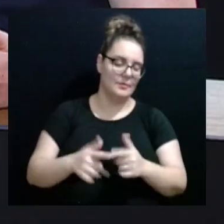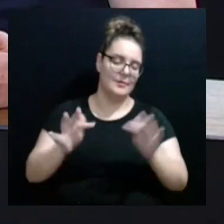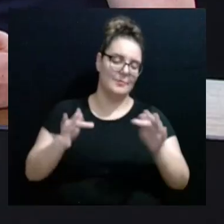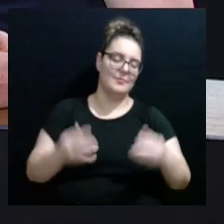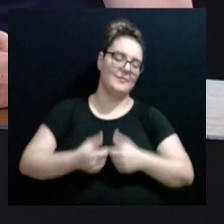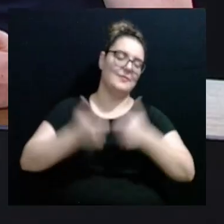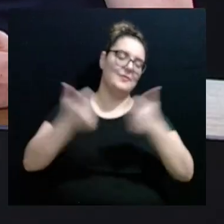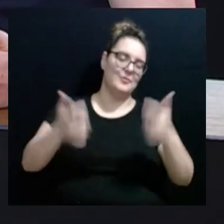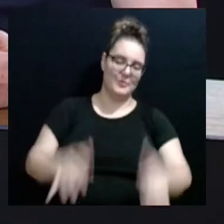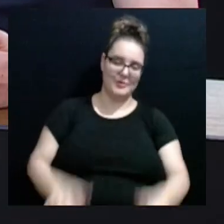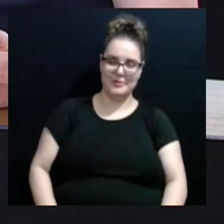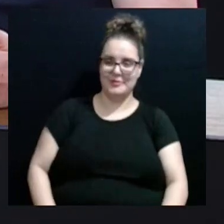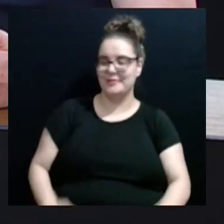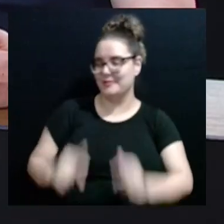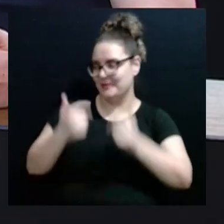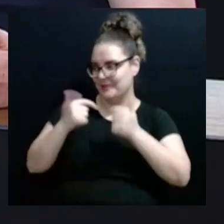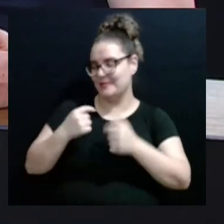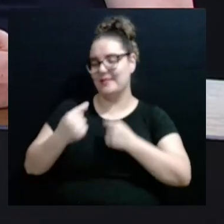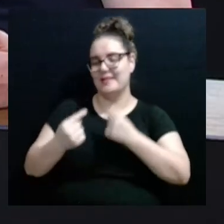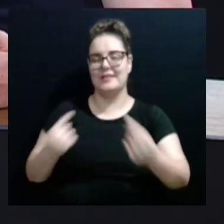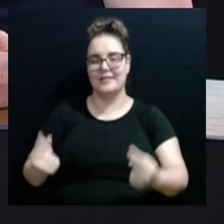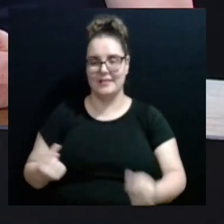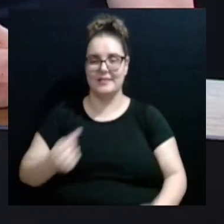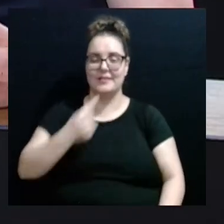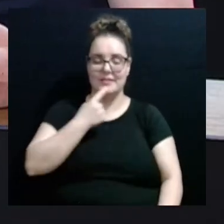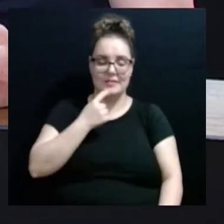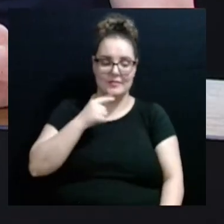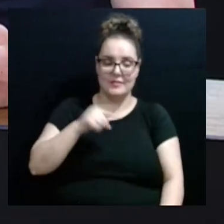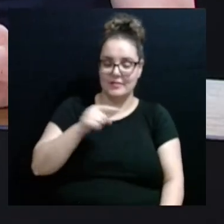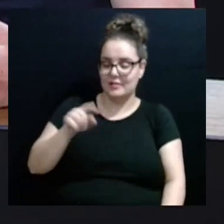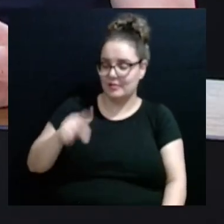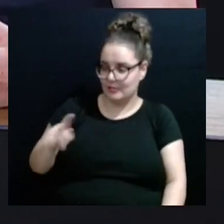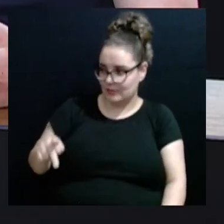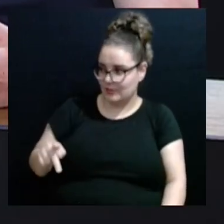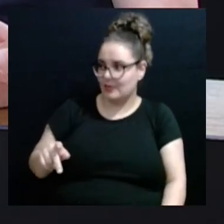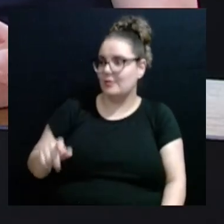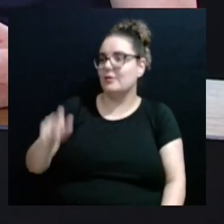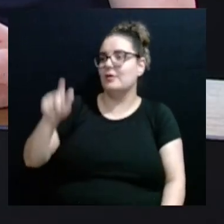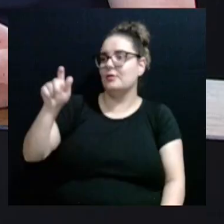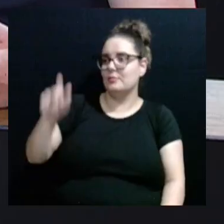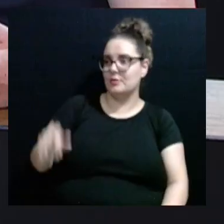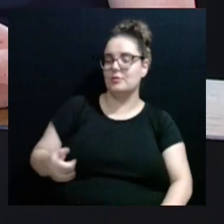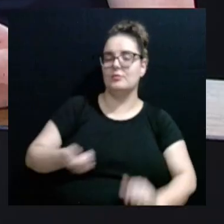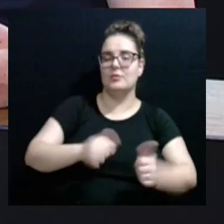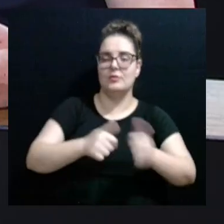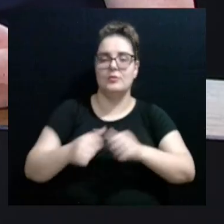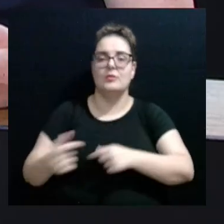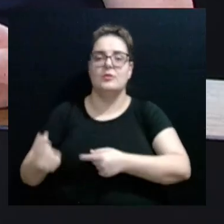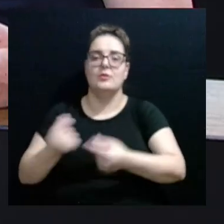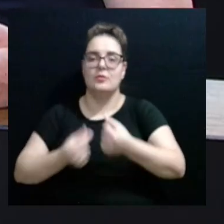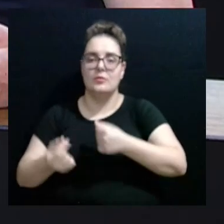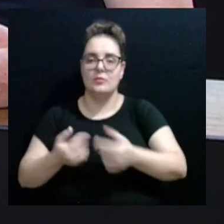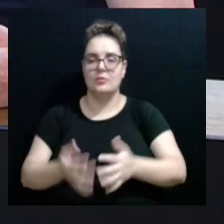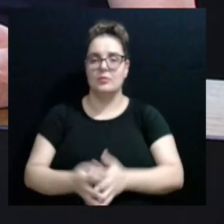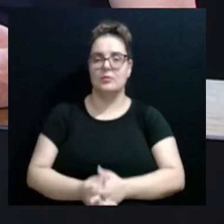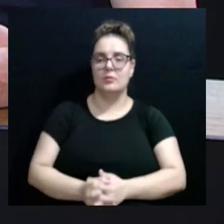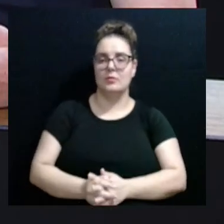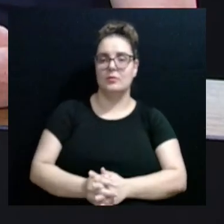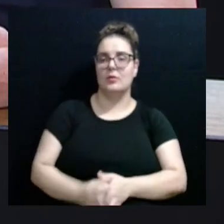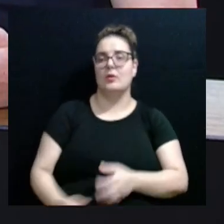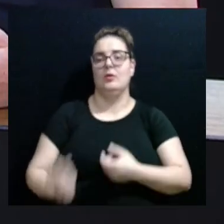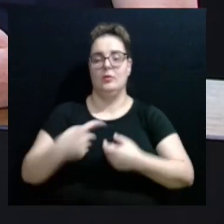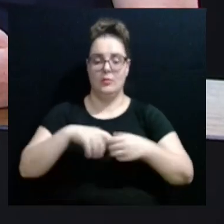de cada feriado, é interessante também a pessoa fazer um balanço financeiro, retomar aquela organização